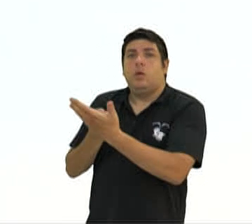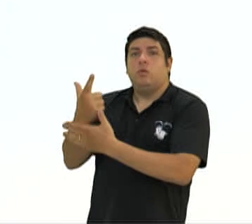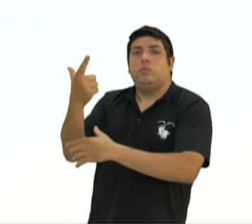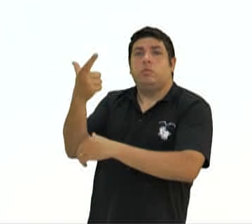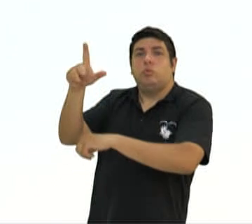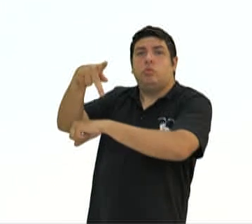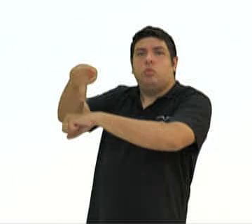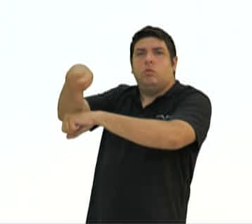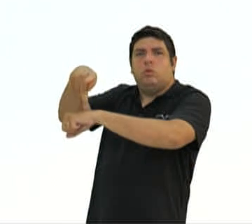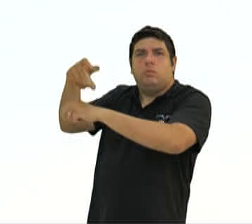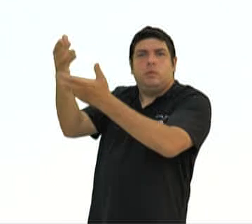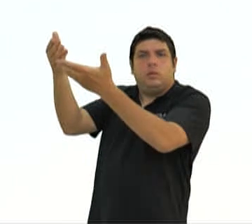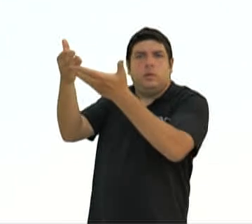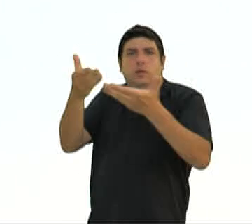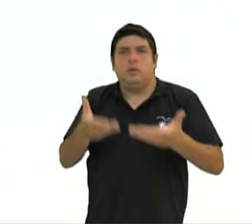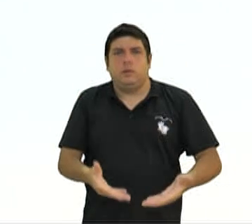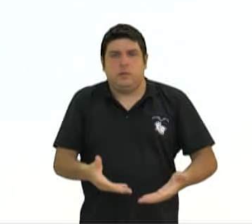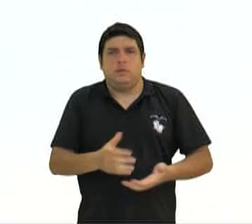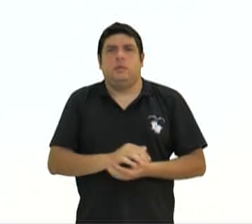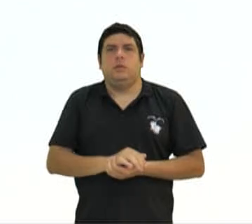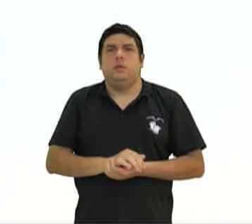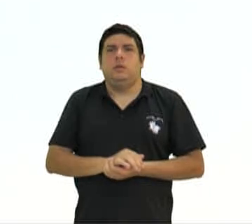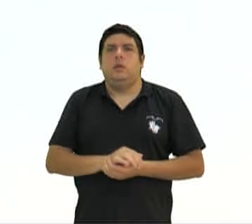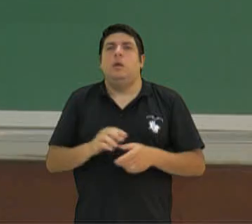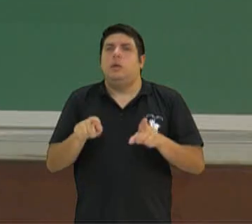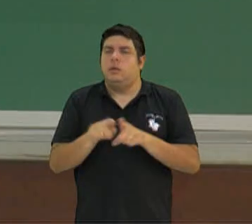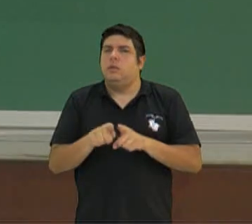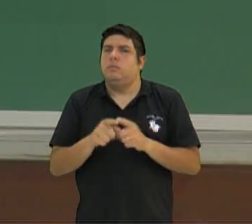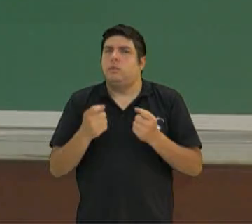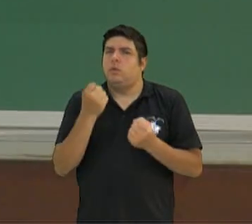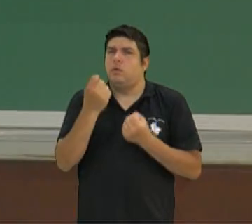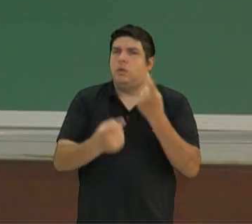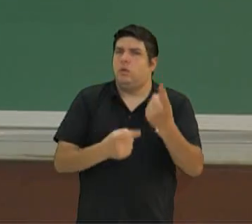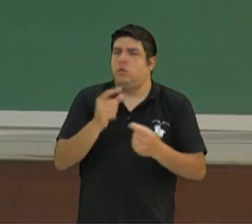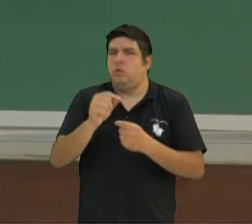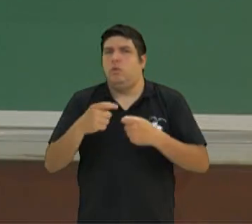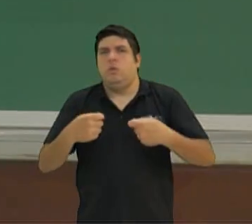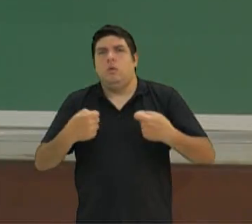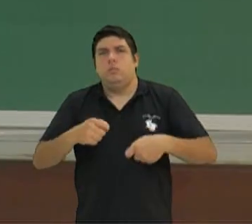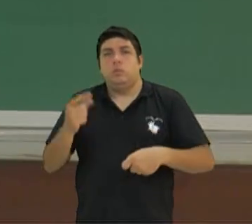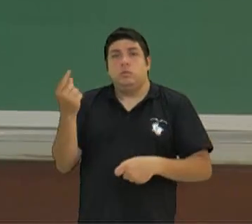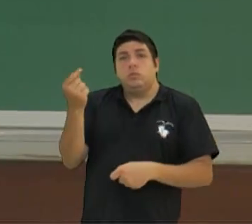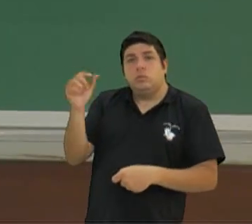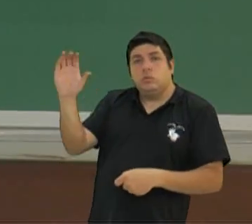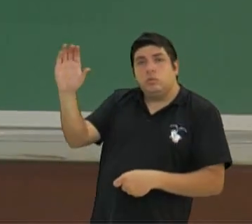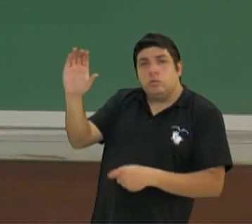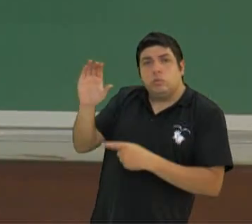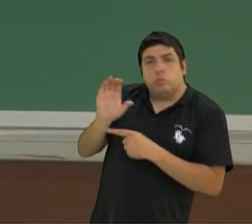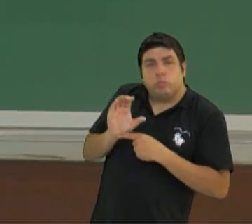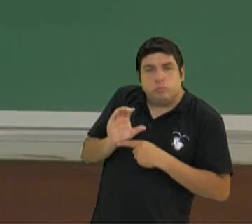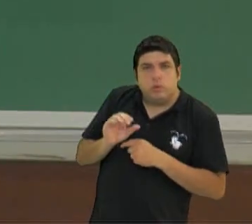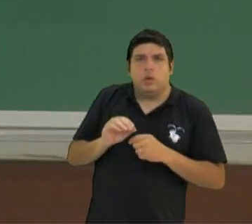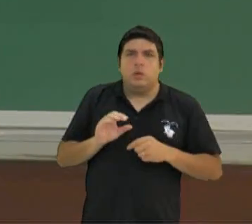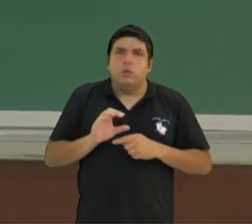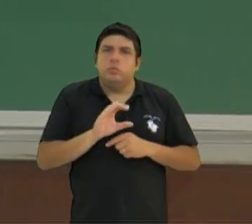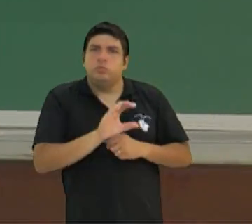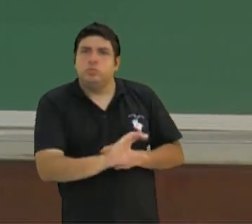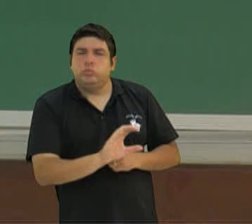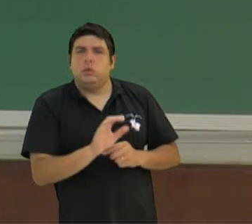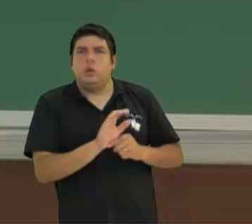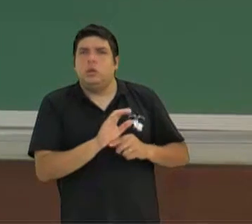essa tecnologia. E também, muitas vezes, a necessidade do capital. Por isso, essa dependência ainda